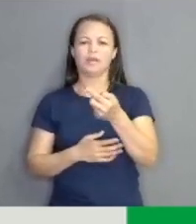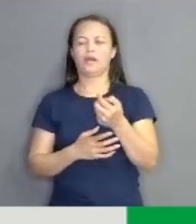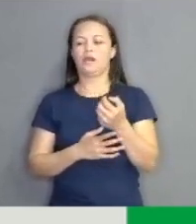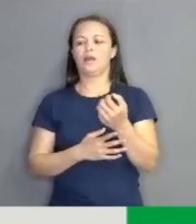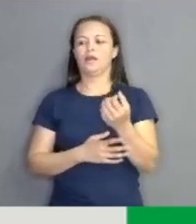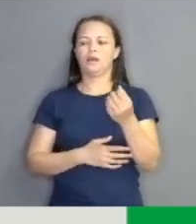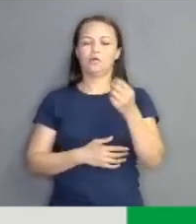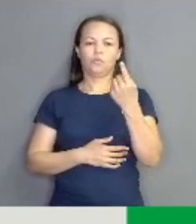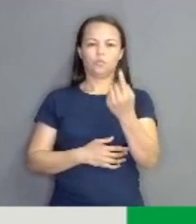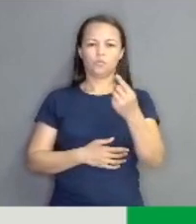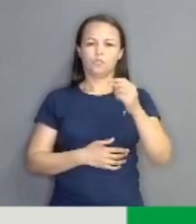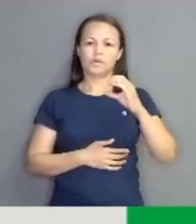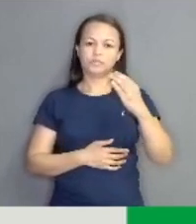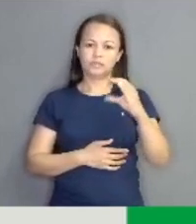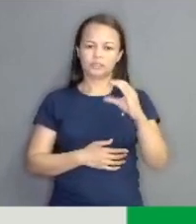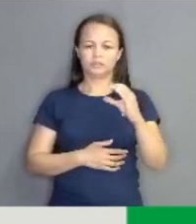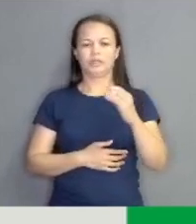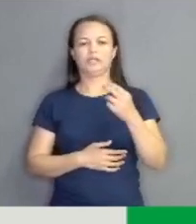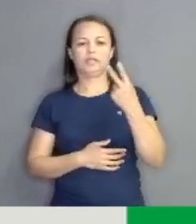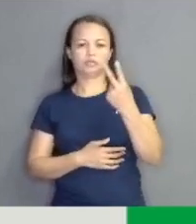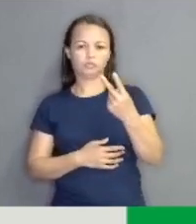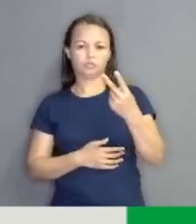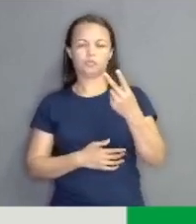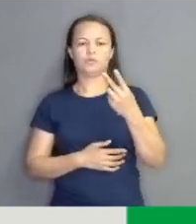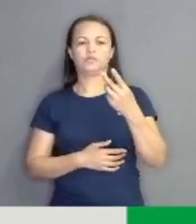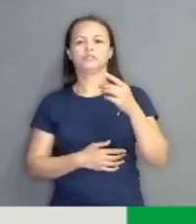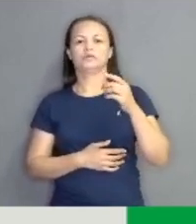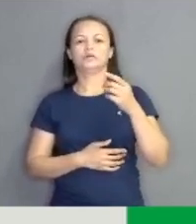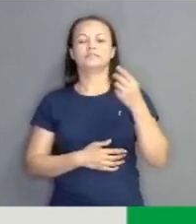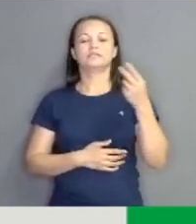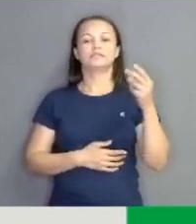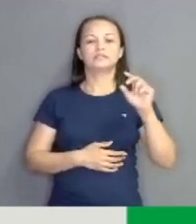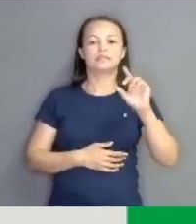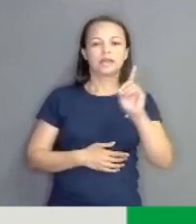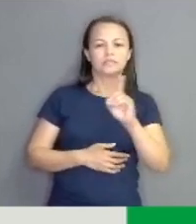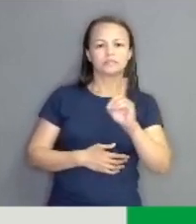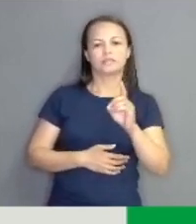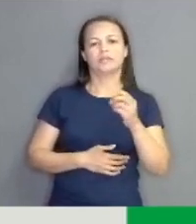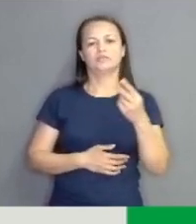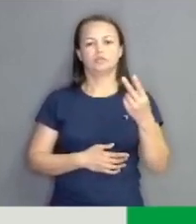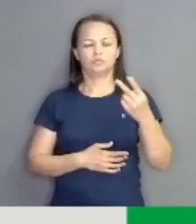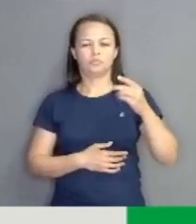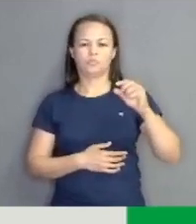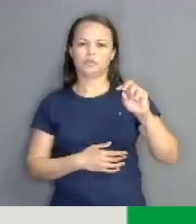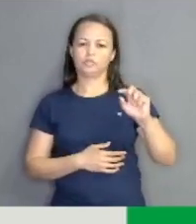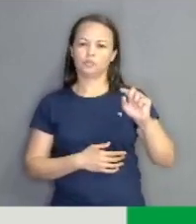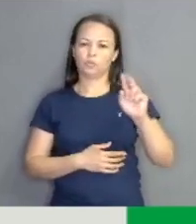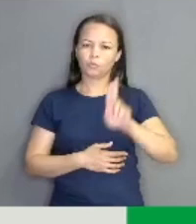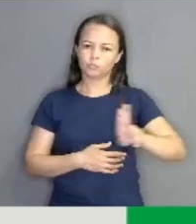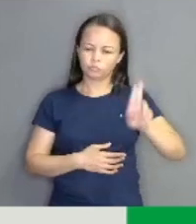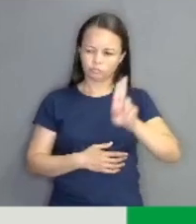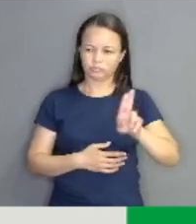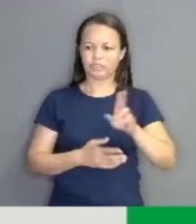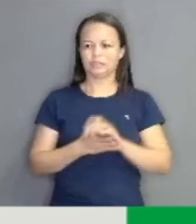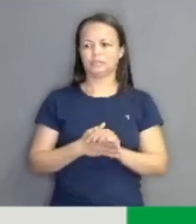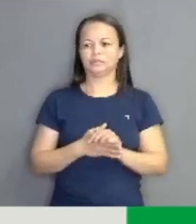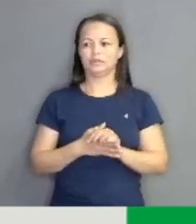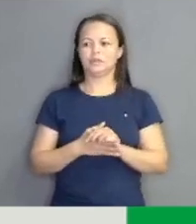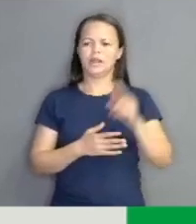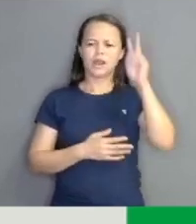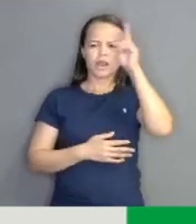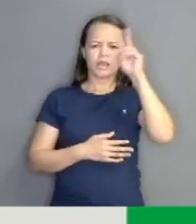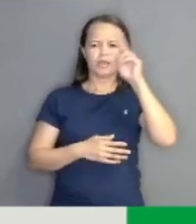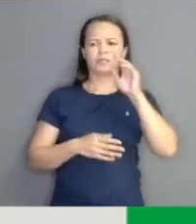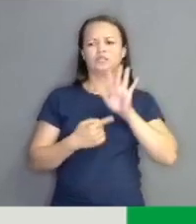9 dezenas e 2 unidades. Lembra que na aula anterior eu disse a vocês que para a gente